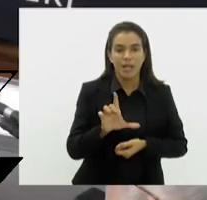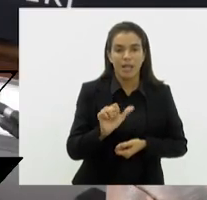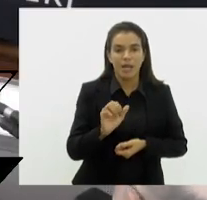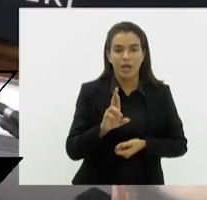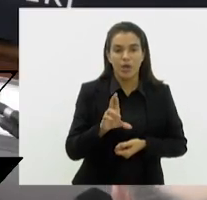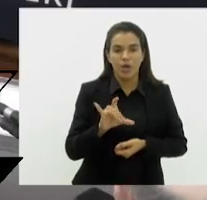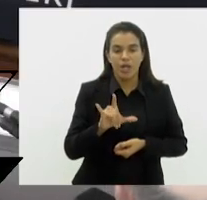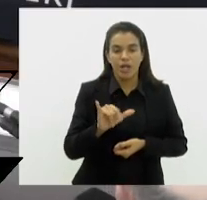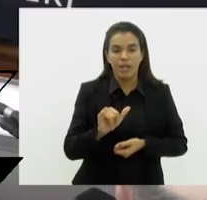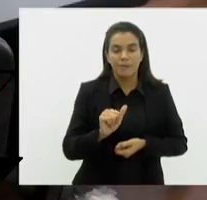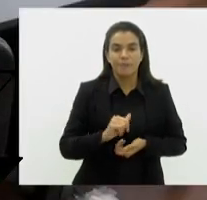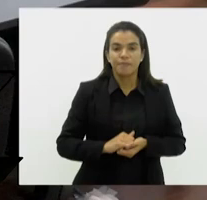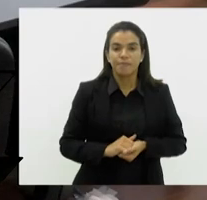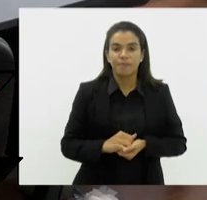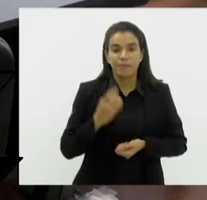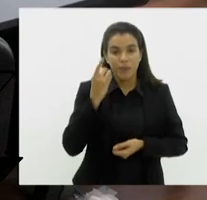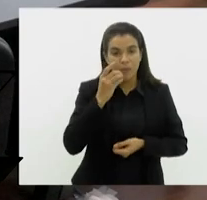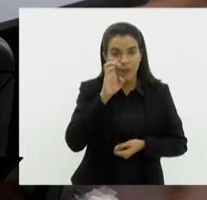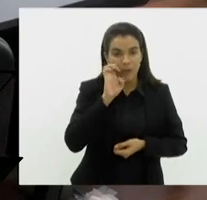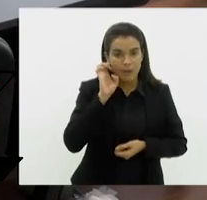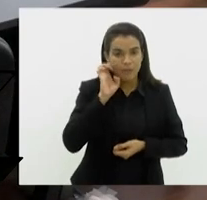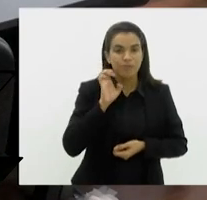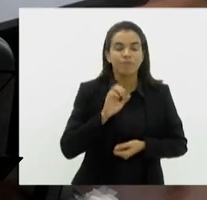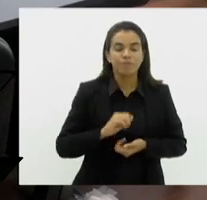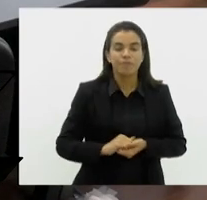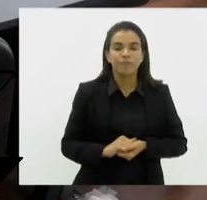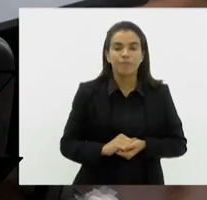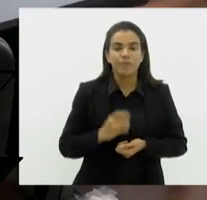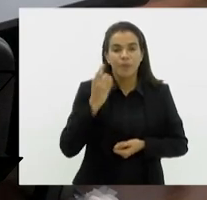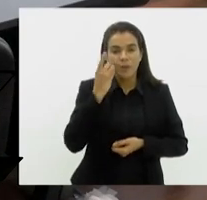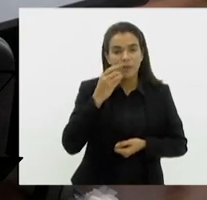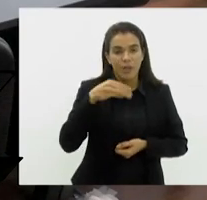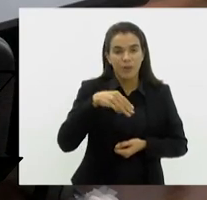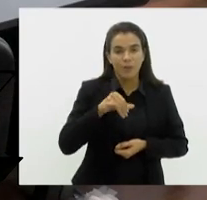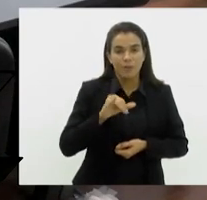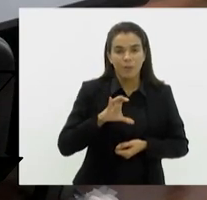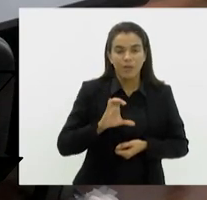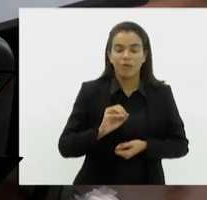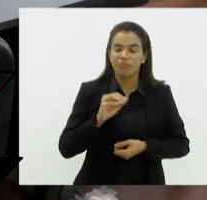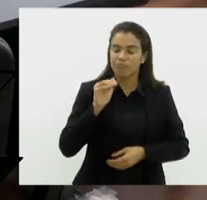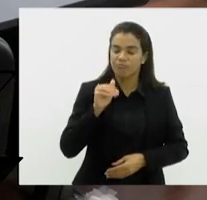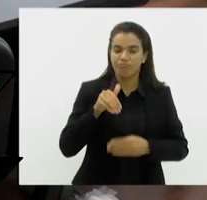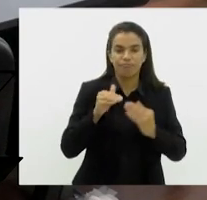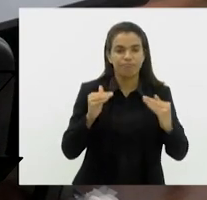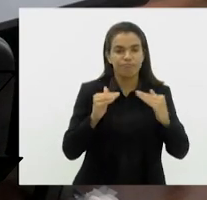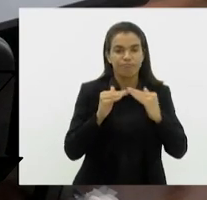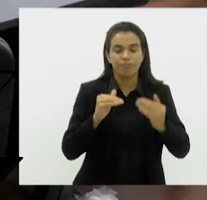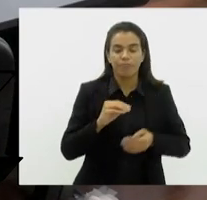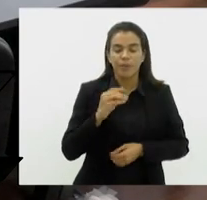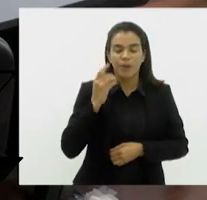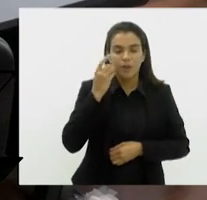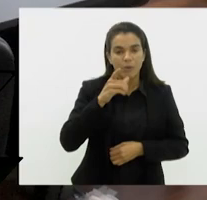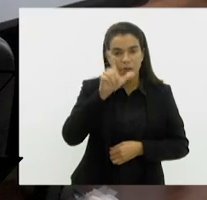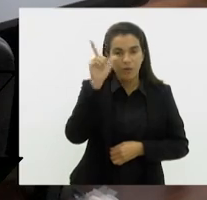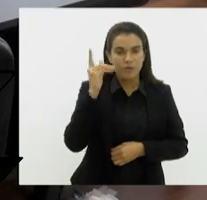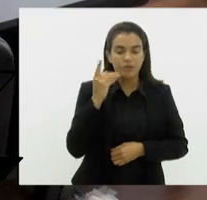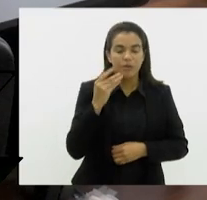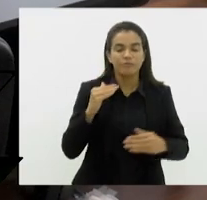Aprovado. Deputada Élica Takimoto. Favorável. Deputado Carlos Mink. Amplamente favorável. Deputado Luiz Paulo.